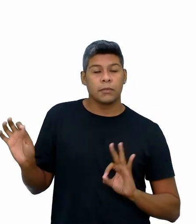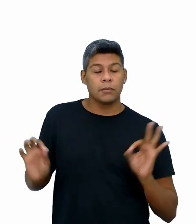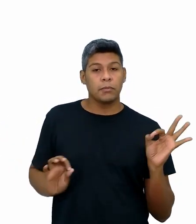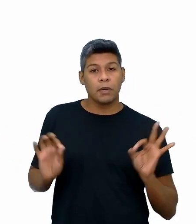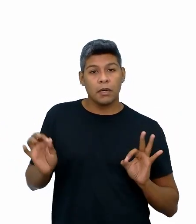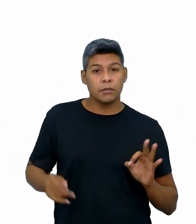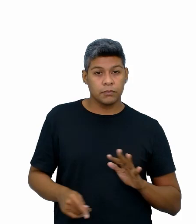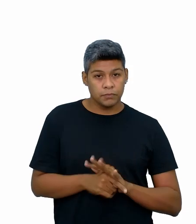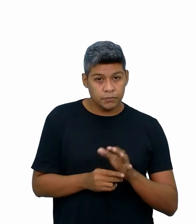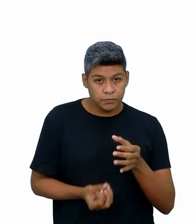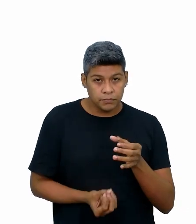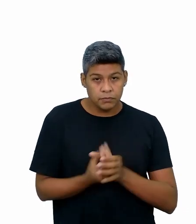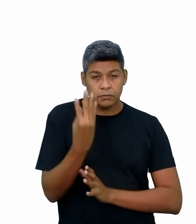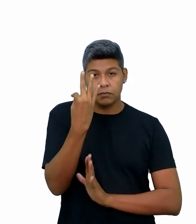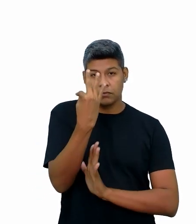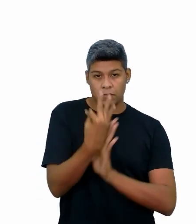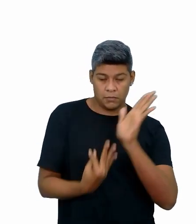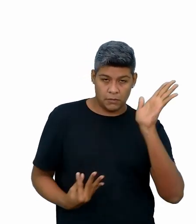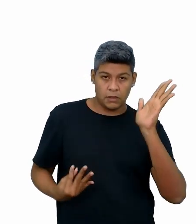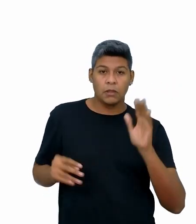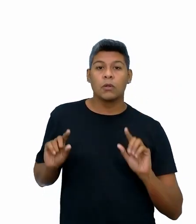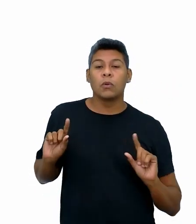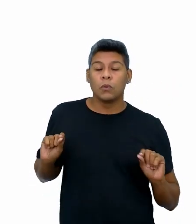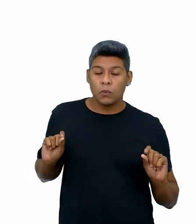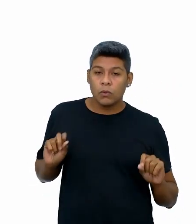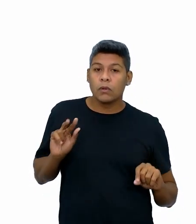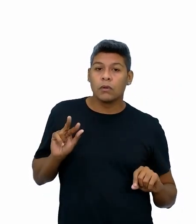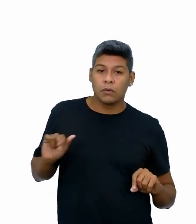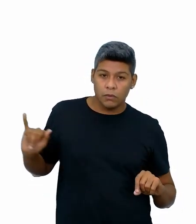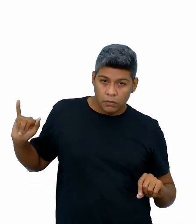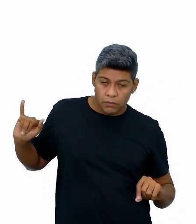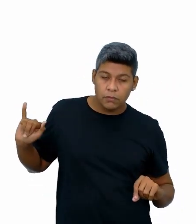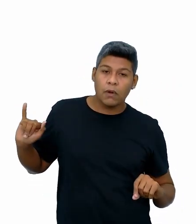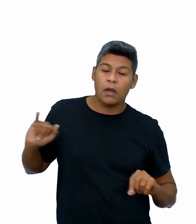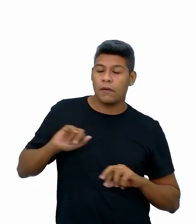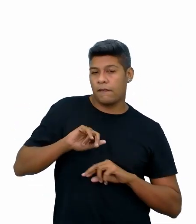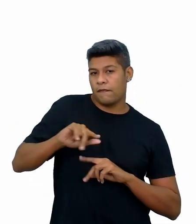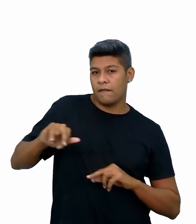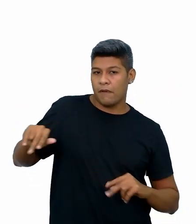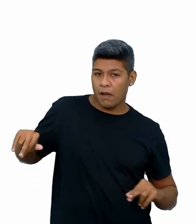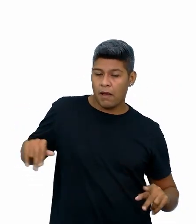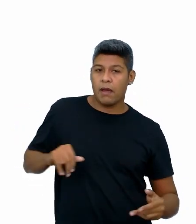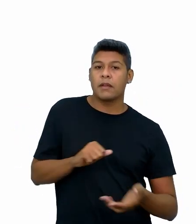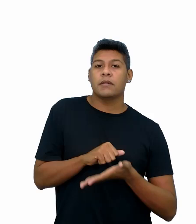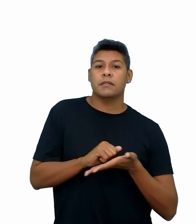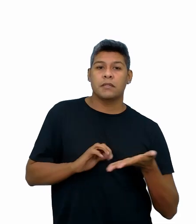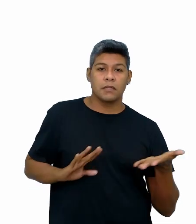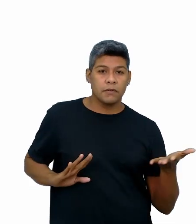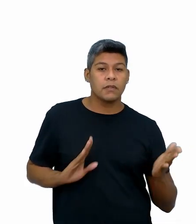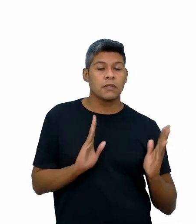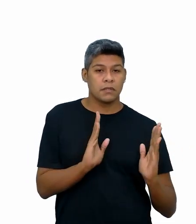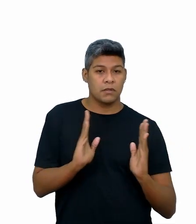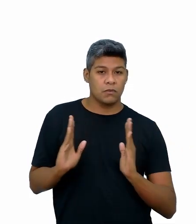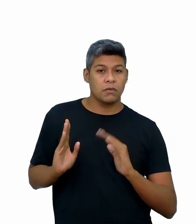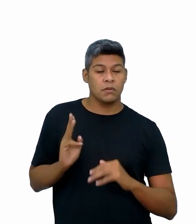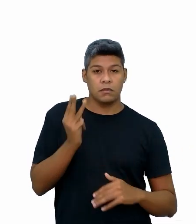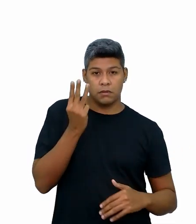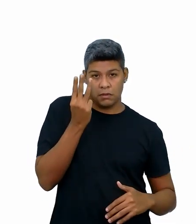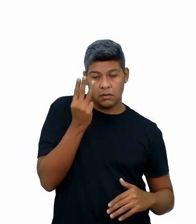para a produção textual, uma vez que eles vão passar por várias atividades dessa sequência 3,